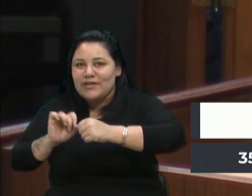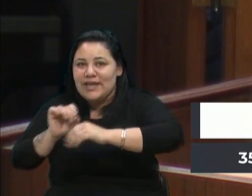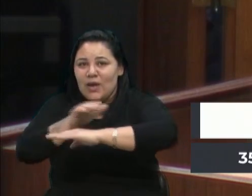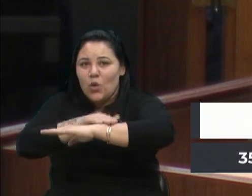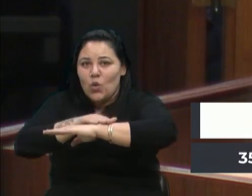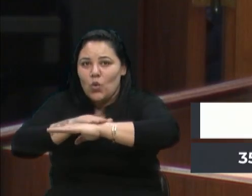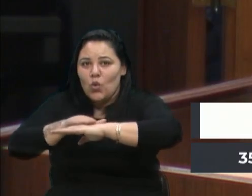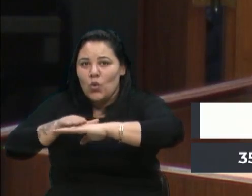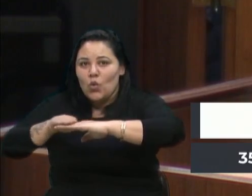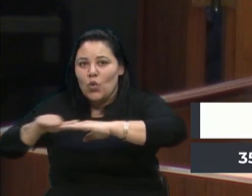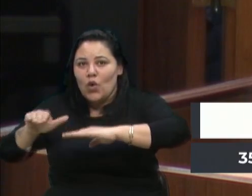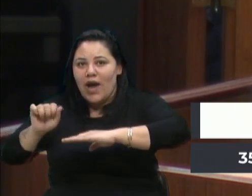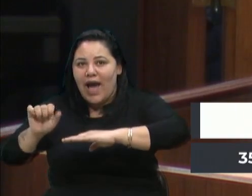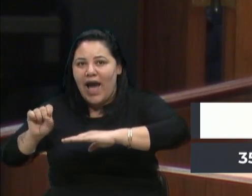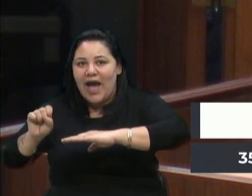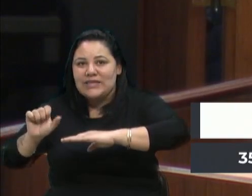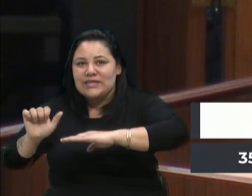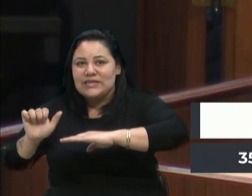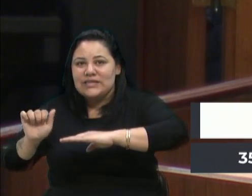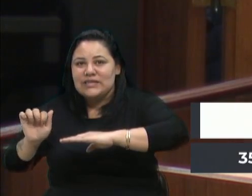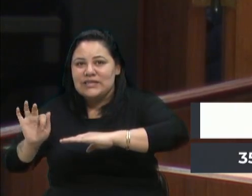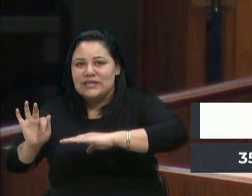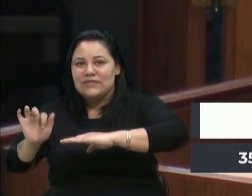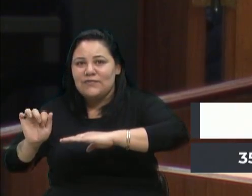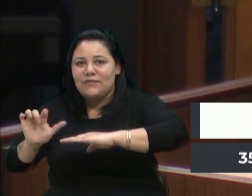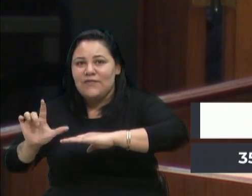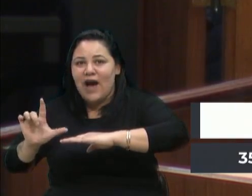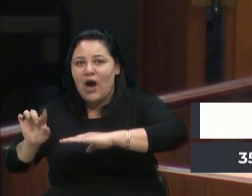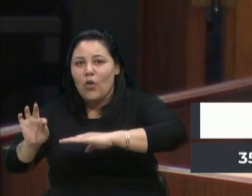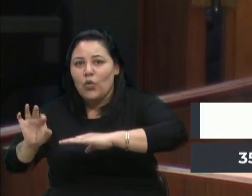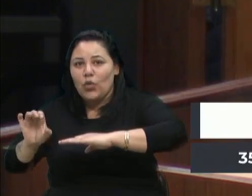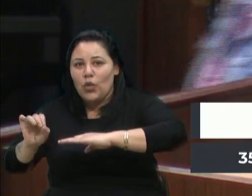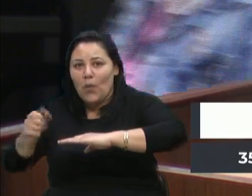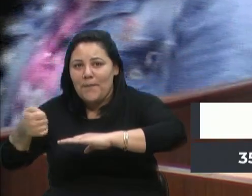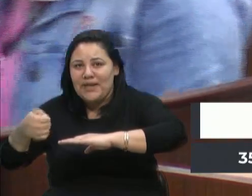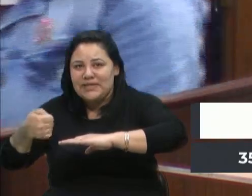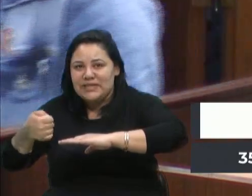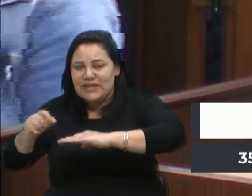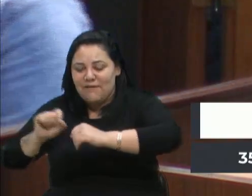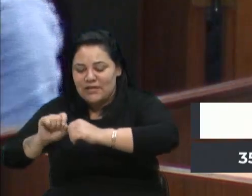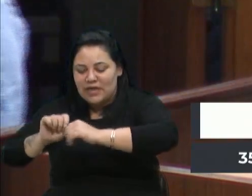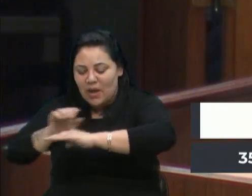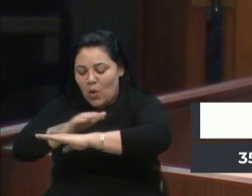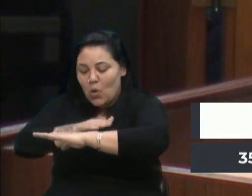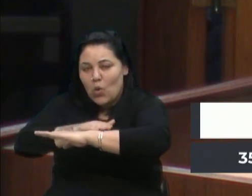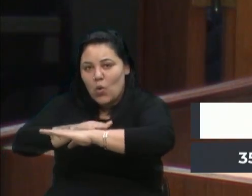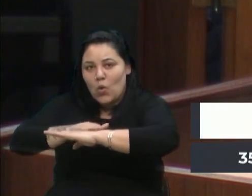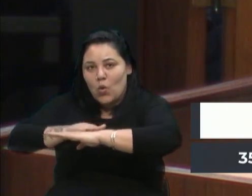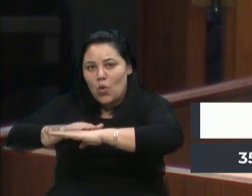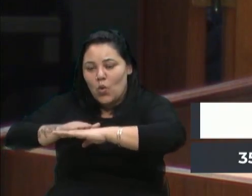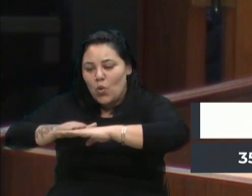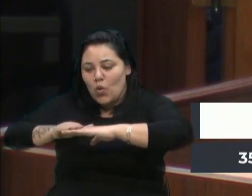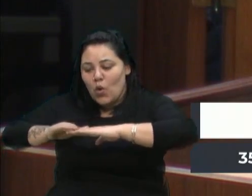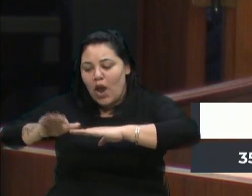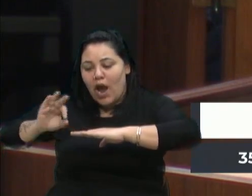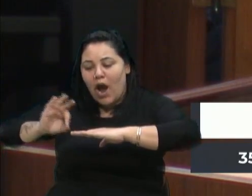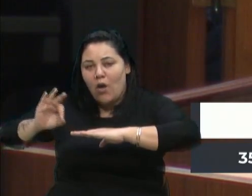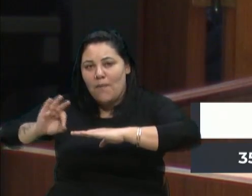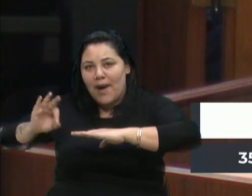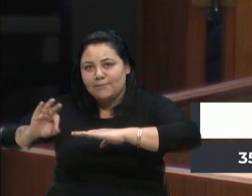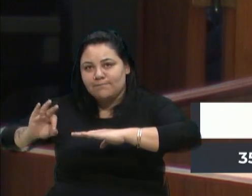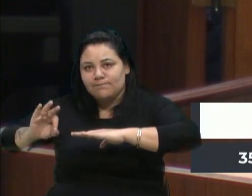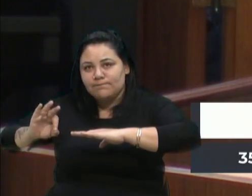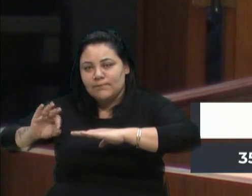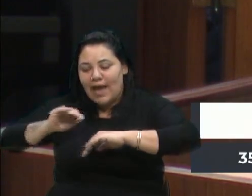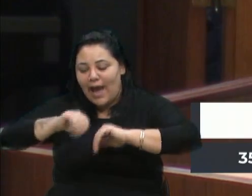olhada. Então, eu acho que o SAMAI pode, sim, onde ele abre as valas, retira o paralelepípedo, ao invés